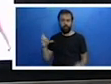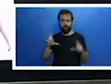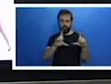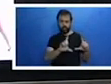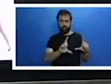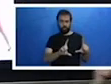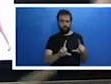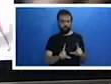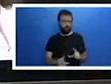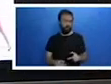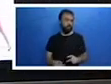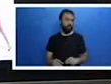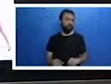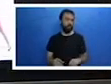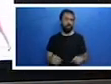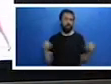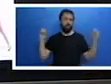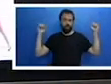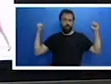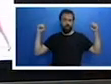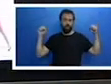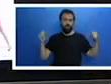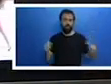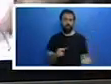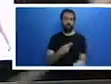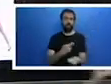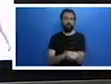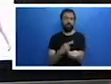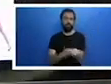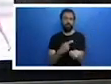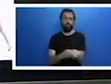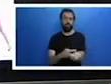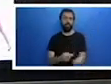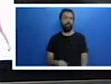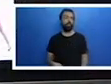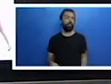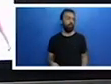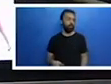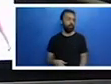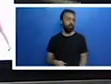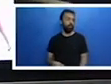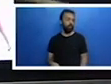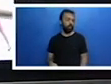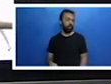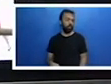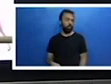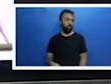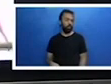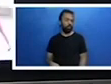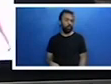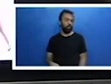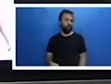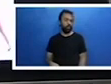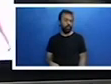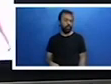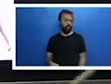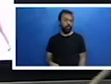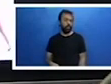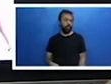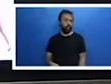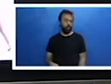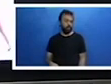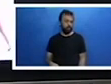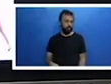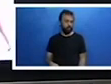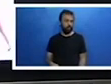tipos de aparelho, e aqui elas estão fazendo o uso do aparelho corda. Então, essa ginástica, que também, junto com a ginástica artística, também